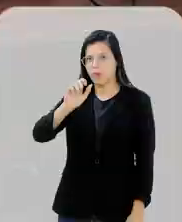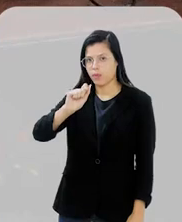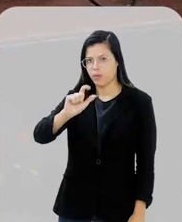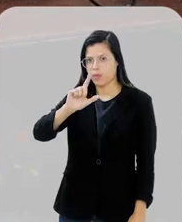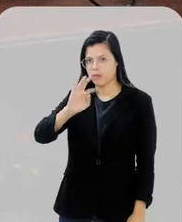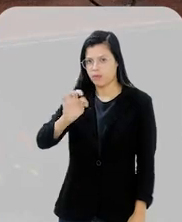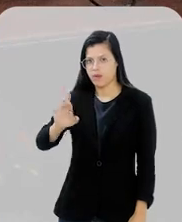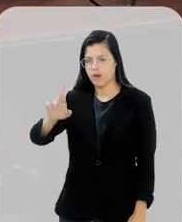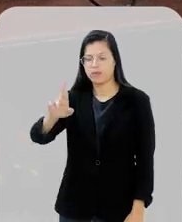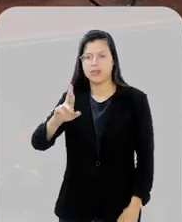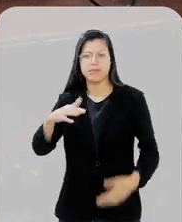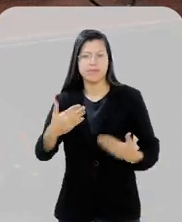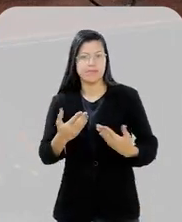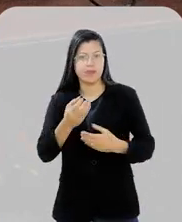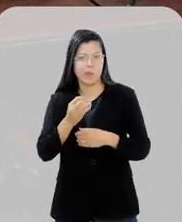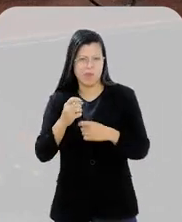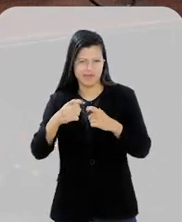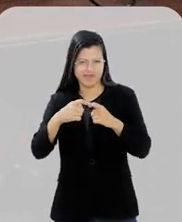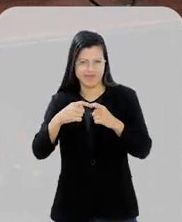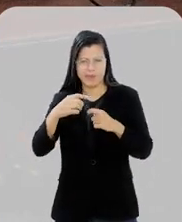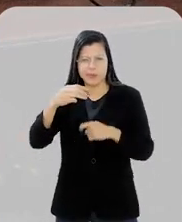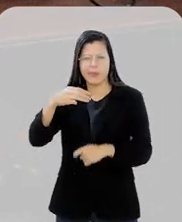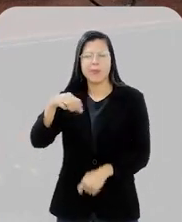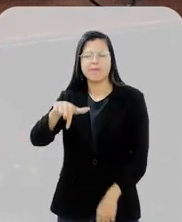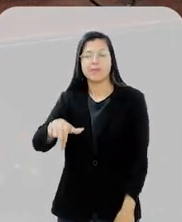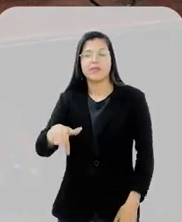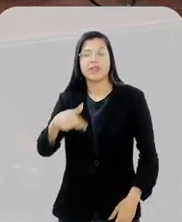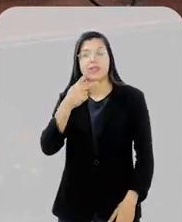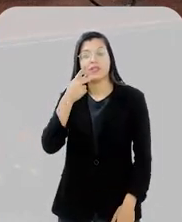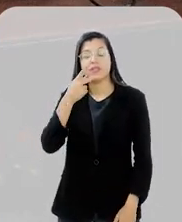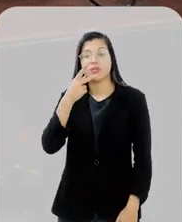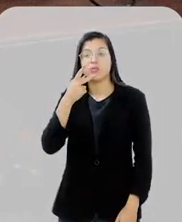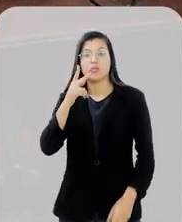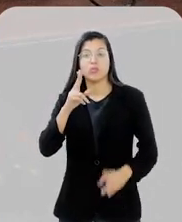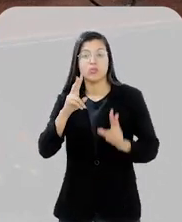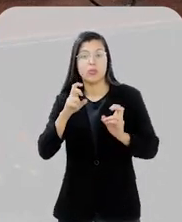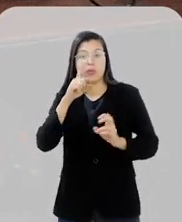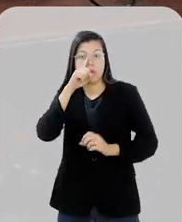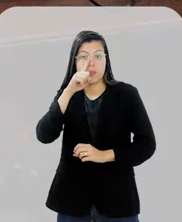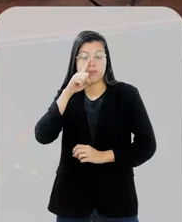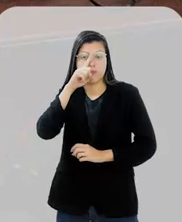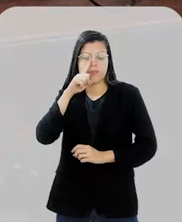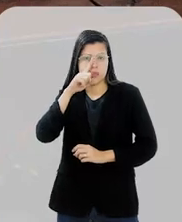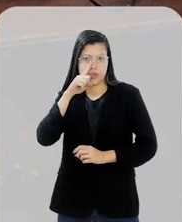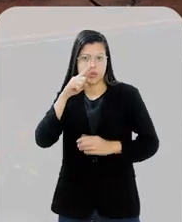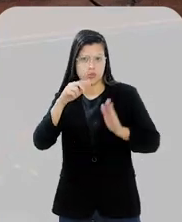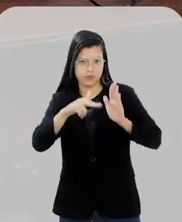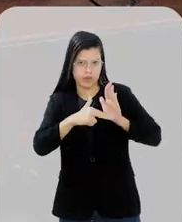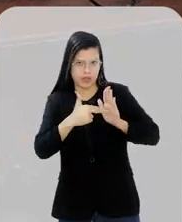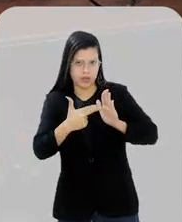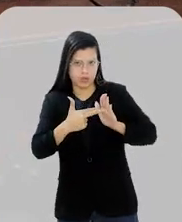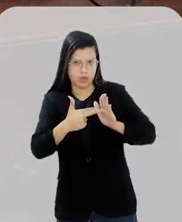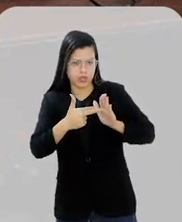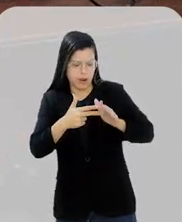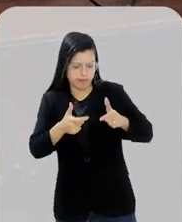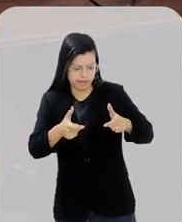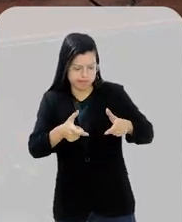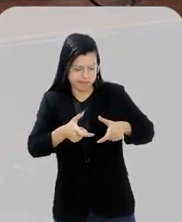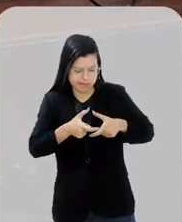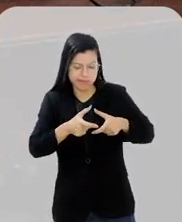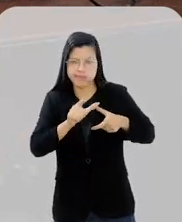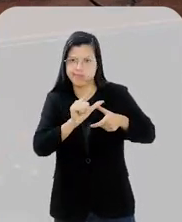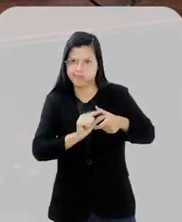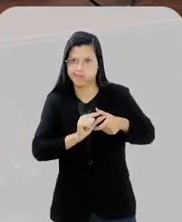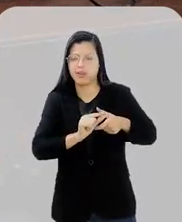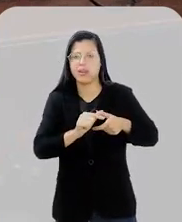Palles. Doutor Matheus, a gente estava falando agora há pouco, né, sobre os riscos também aí da cirurgia redutora, né? Queria que você falasse agora também um pouco sobre